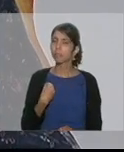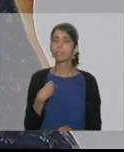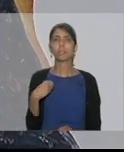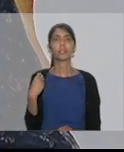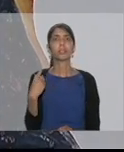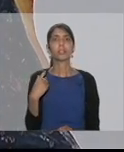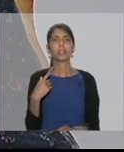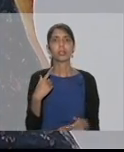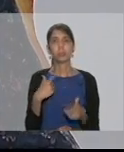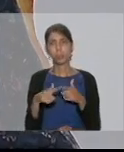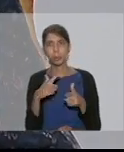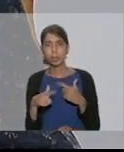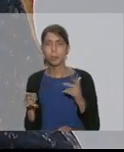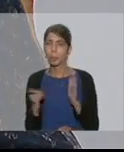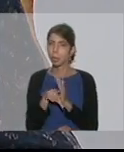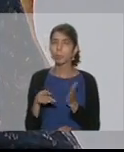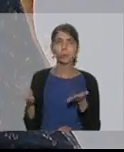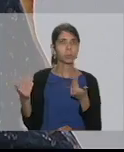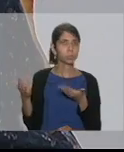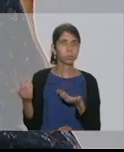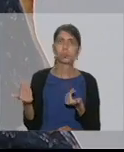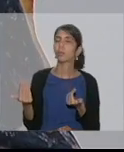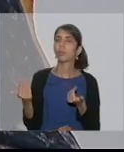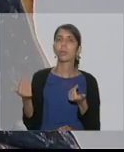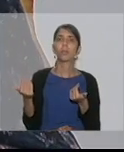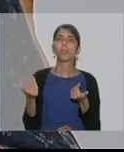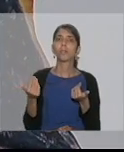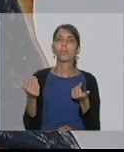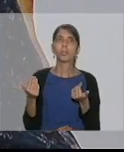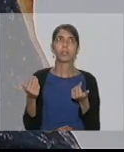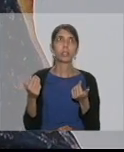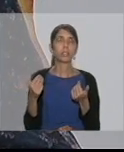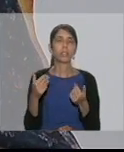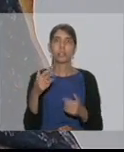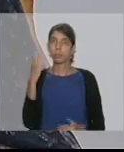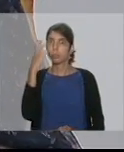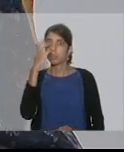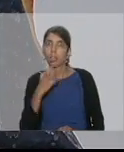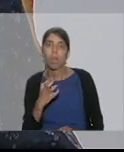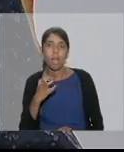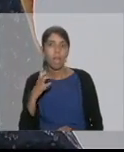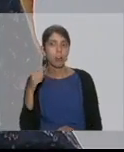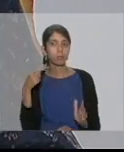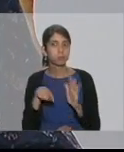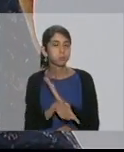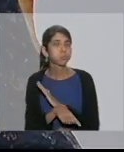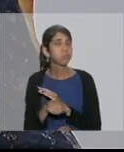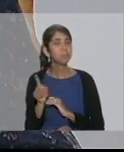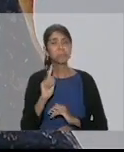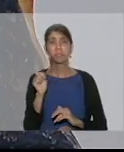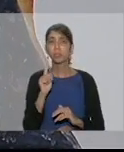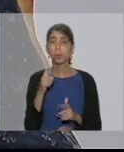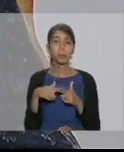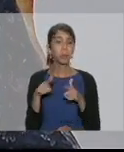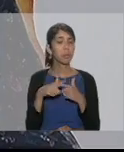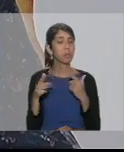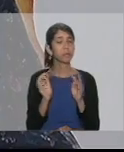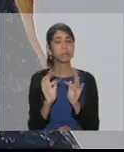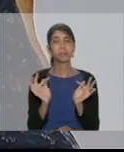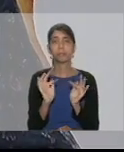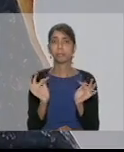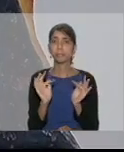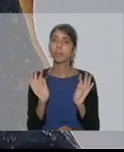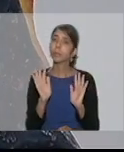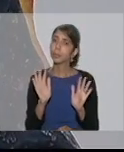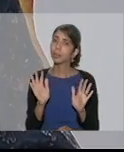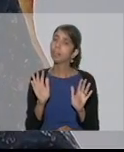muito típicos da adolescência, nada muito gritante, nada muito tenso, entende? Problemas comuns de adolescente,